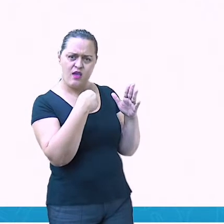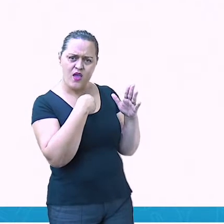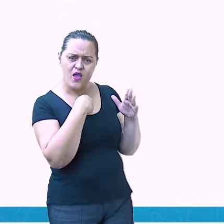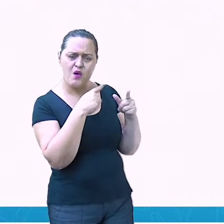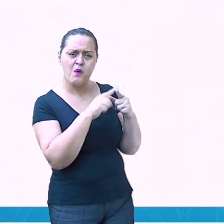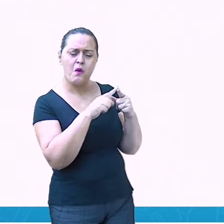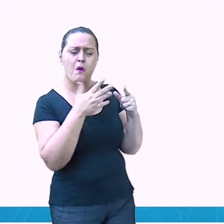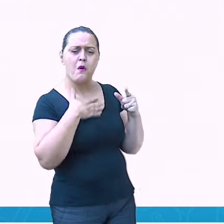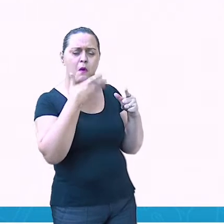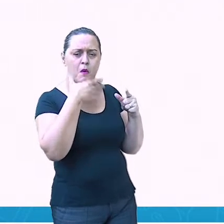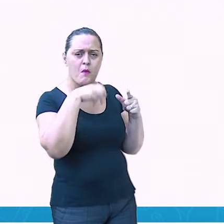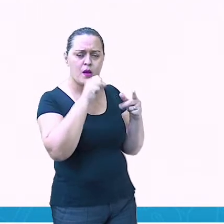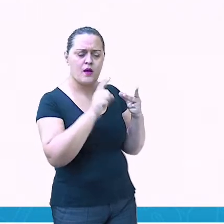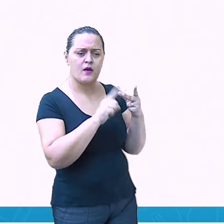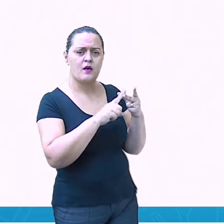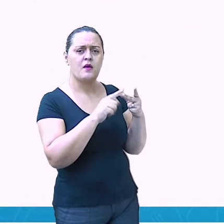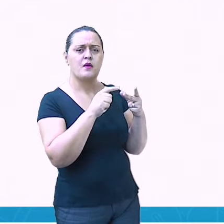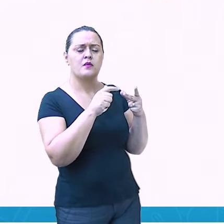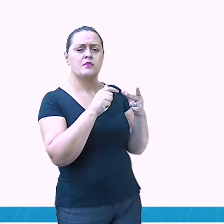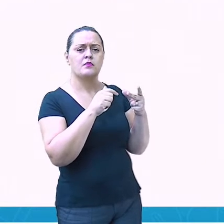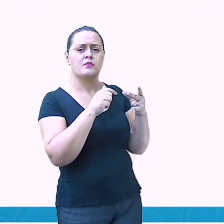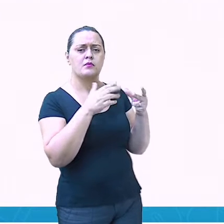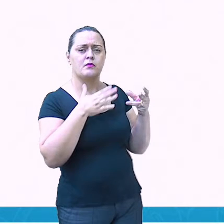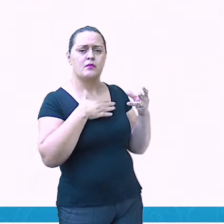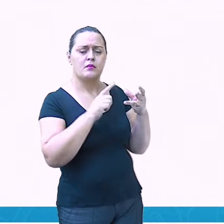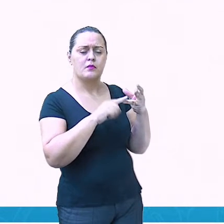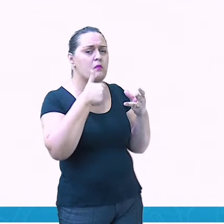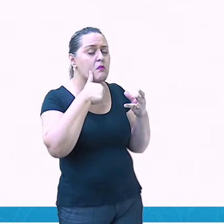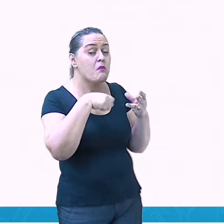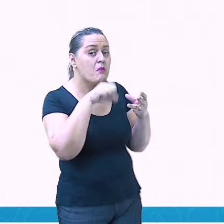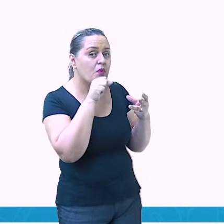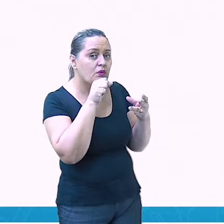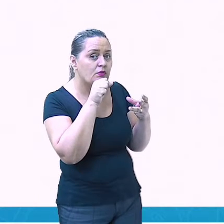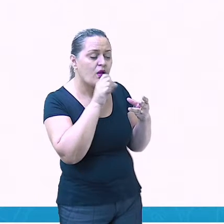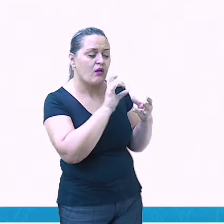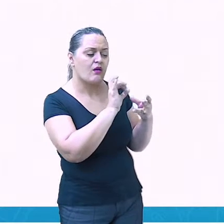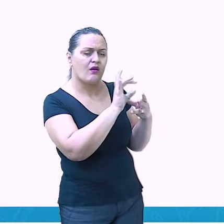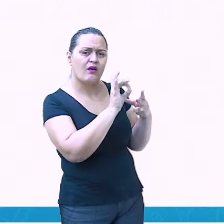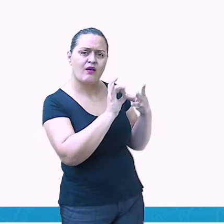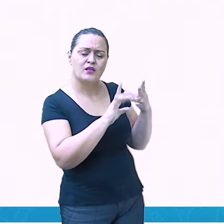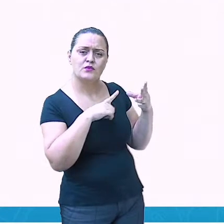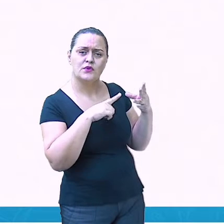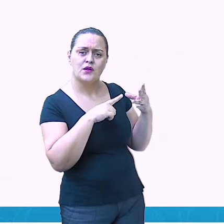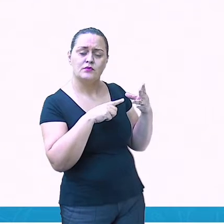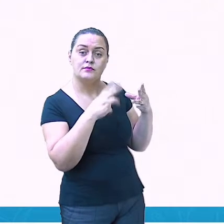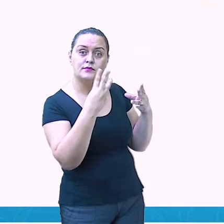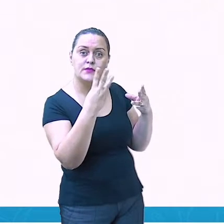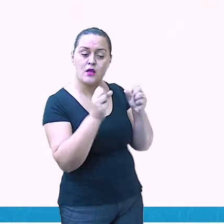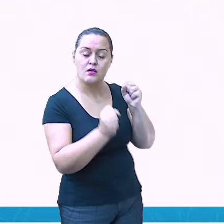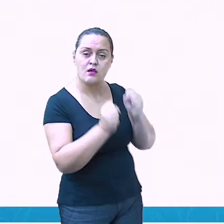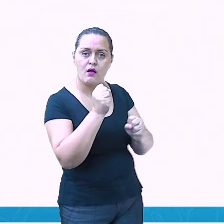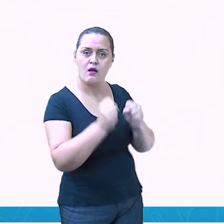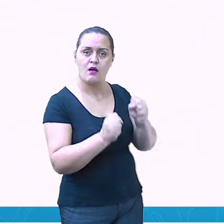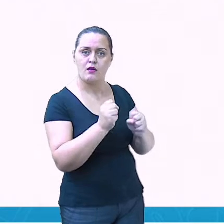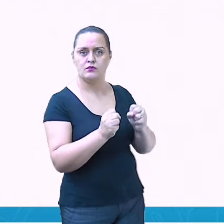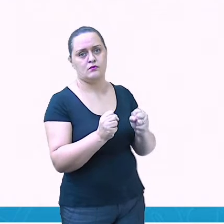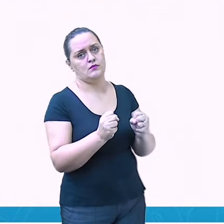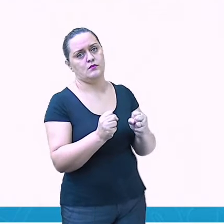um sai no seu carro, no seu tempo. Por que não podemos usar um único carro e fazer todo esse